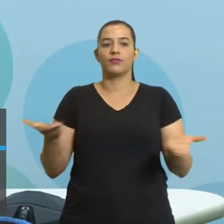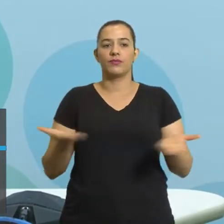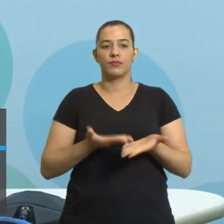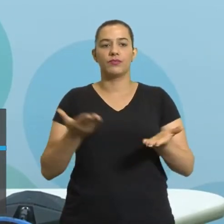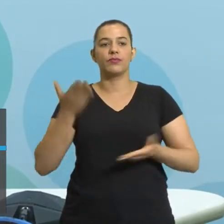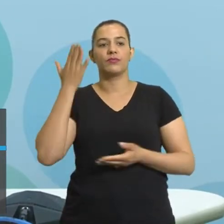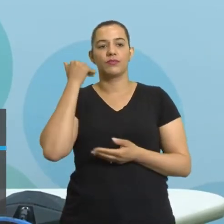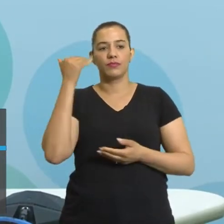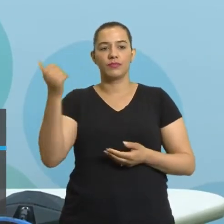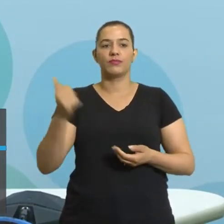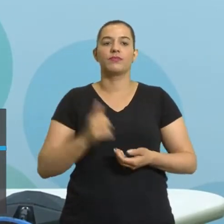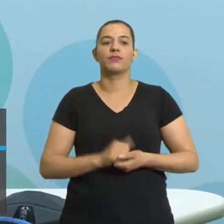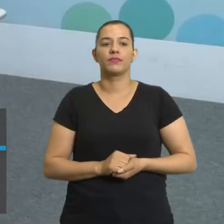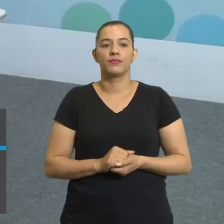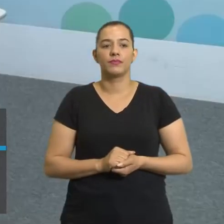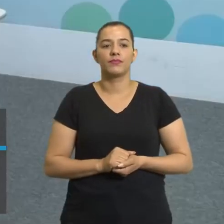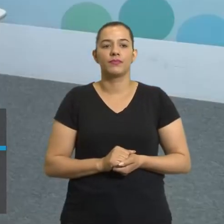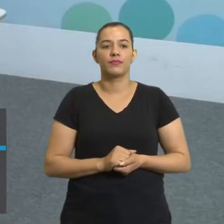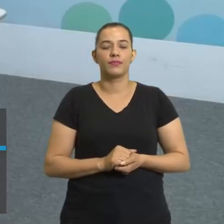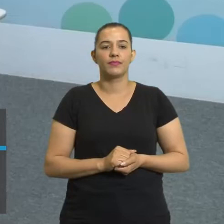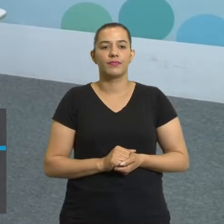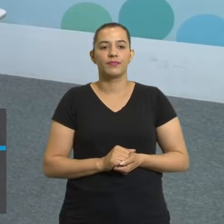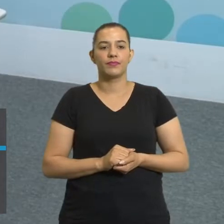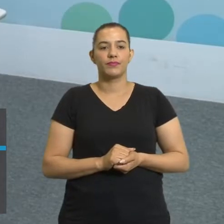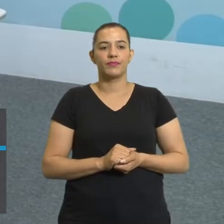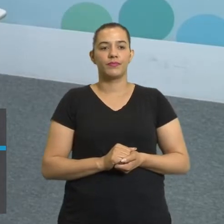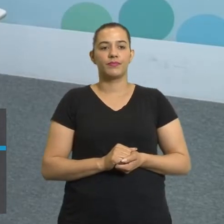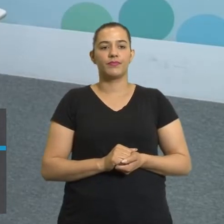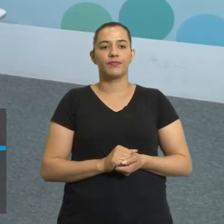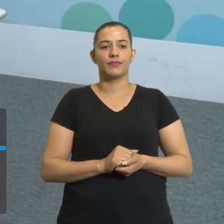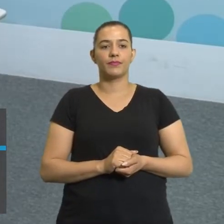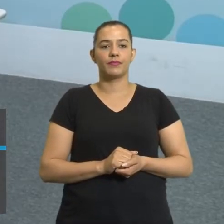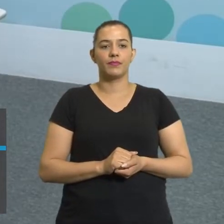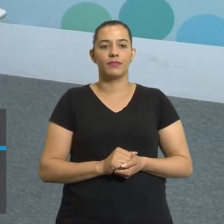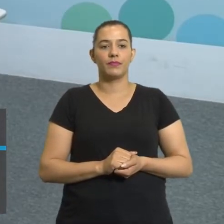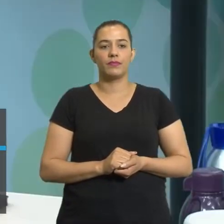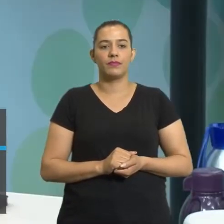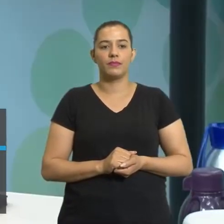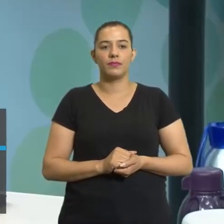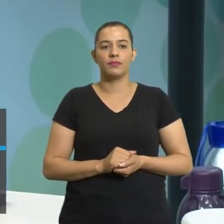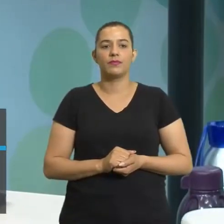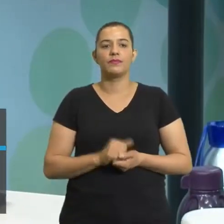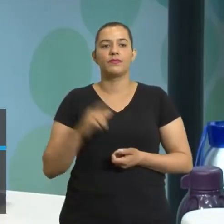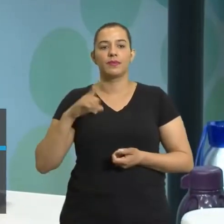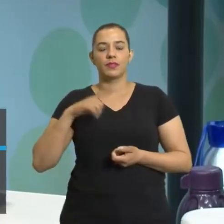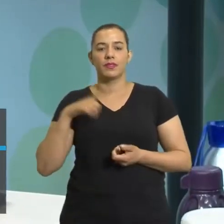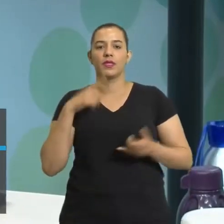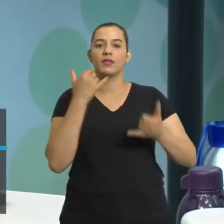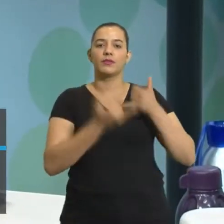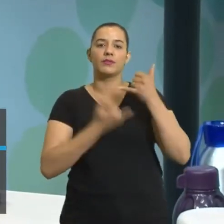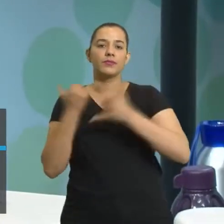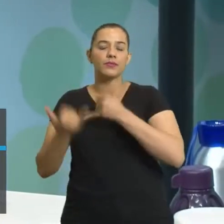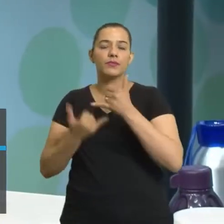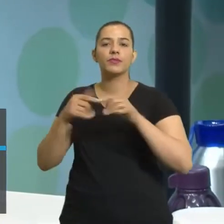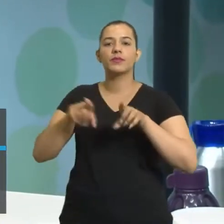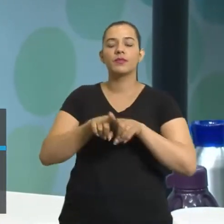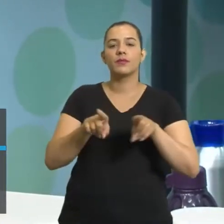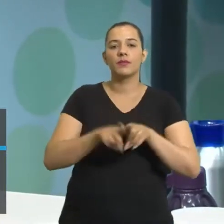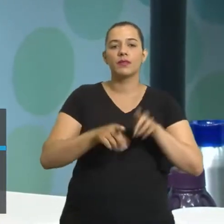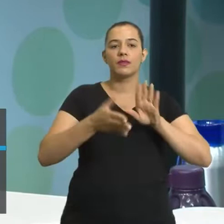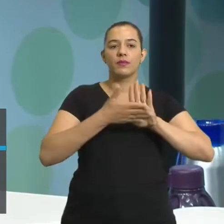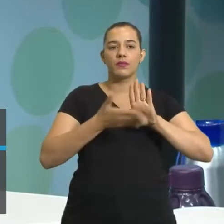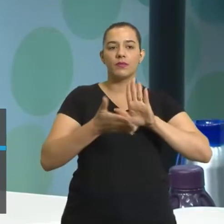com certeza, com certeza. E tem a questão do divertimento, dos propósitos da leitura que nós